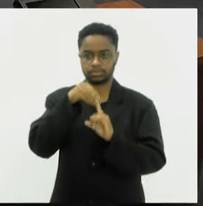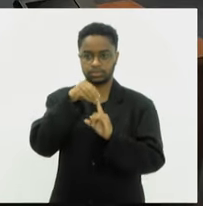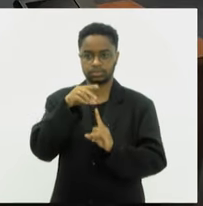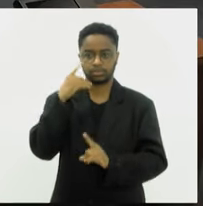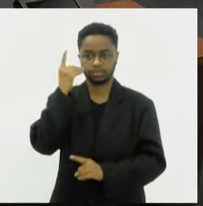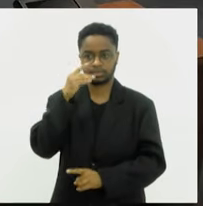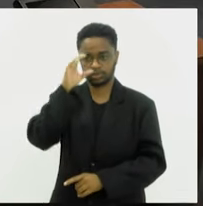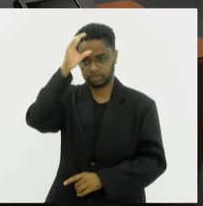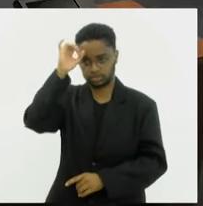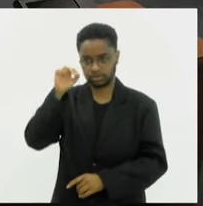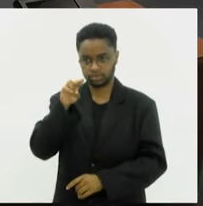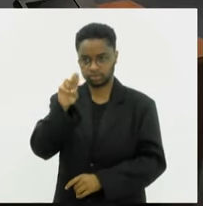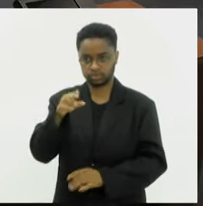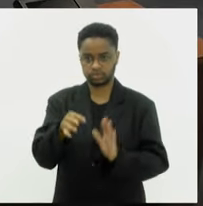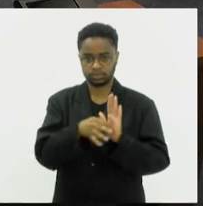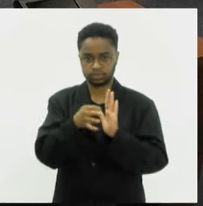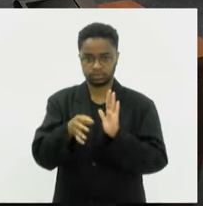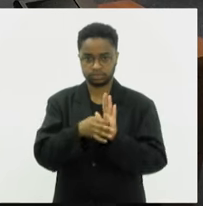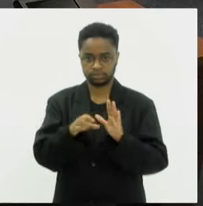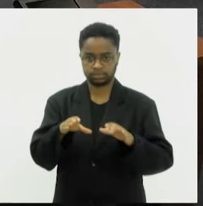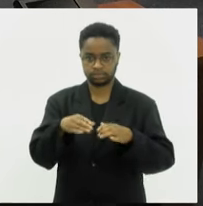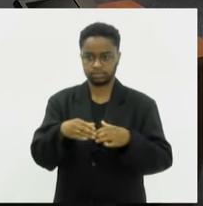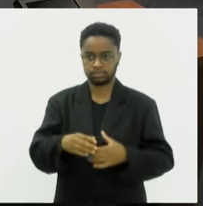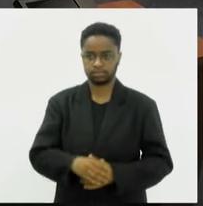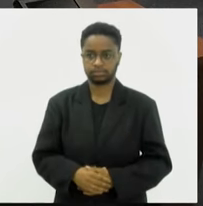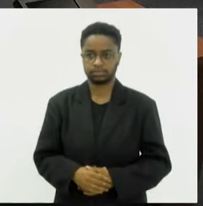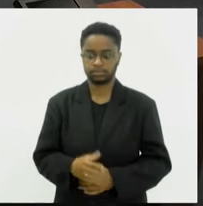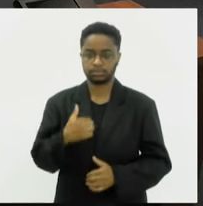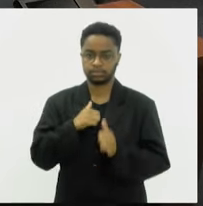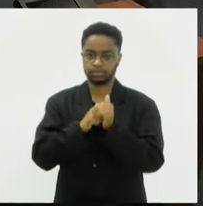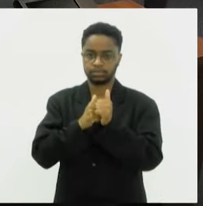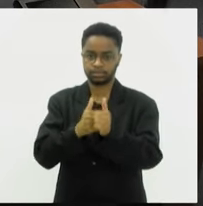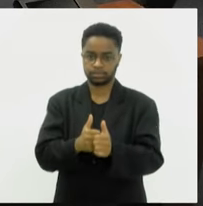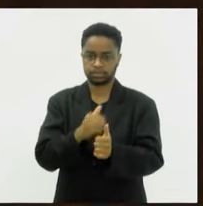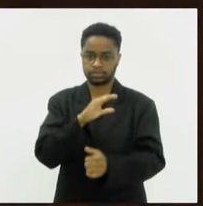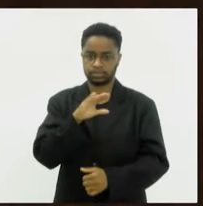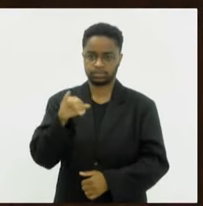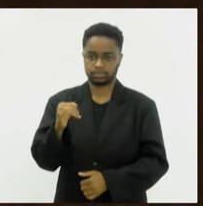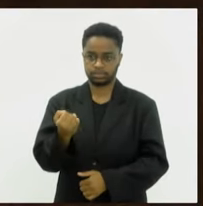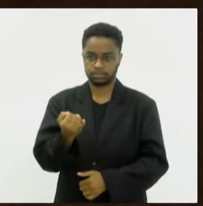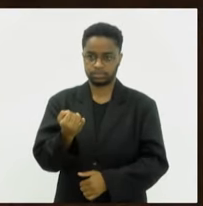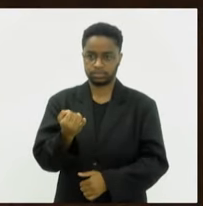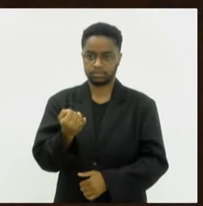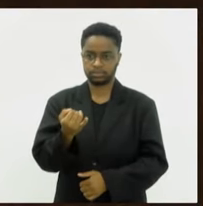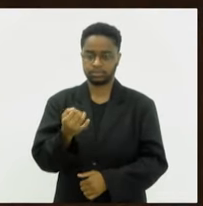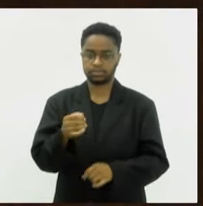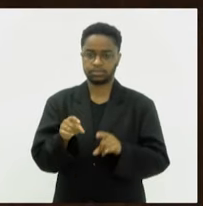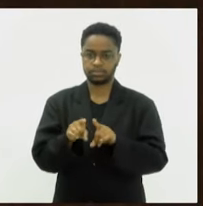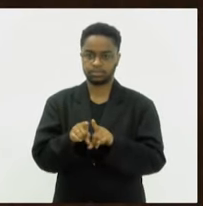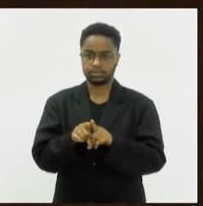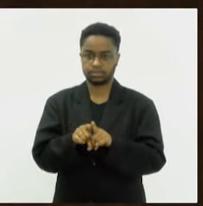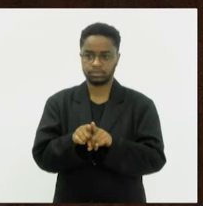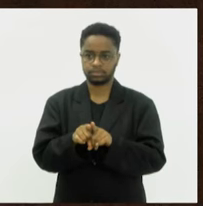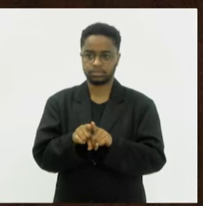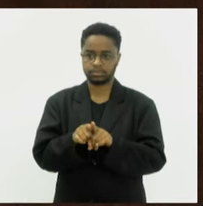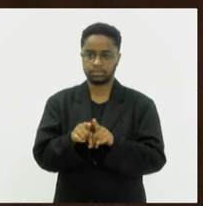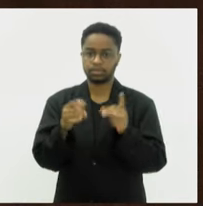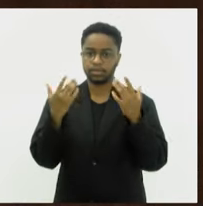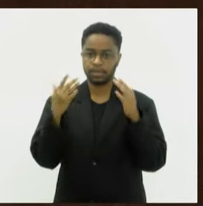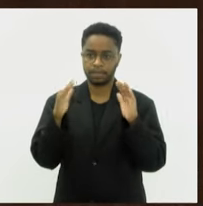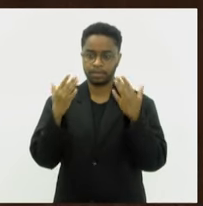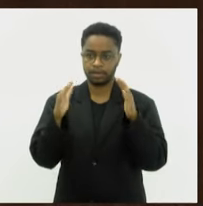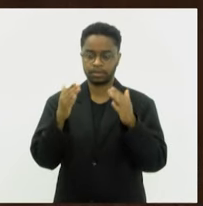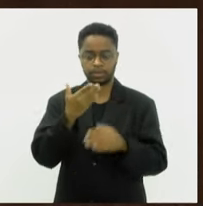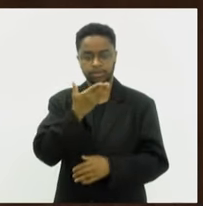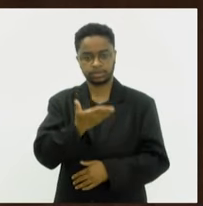Ju para emitir parecer pela comissão. Acompanho o parecer da CCJ, já de antemão,